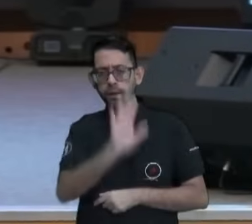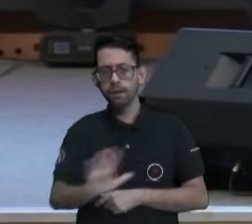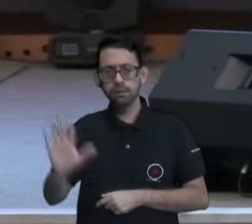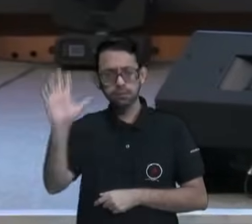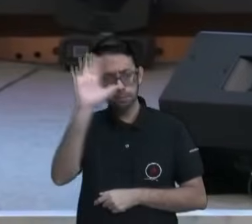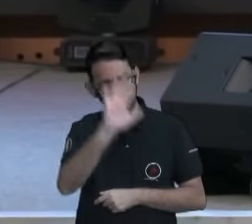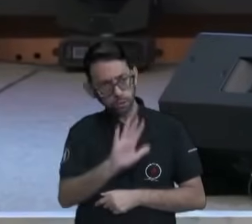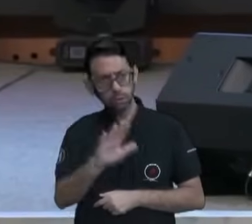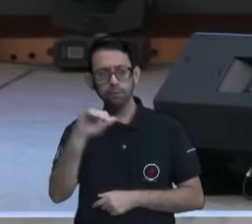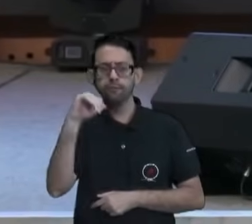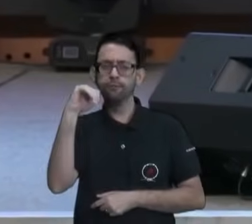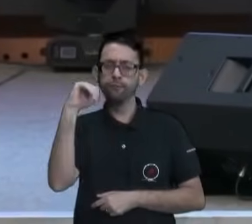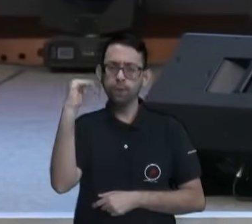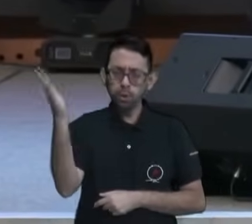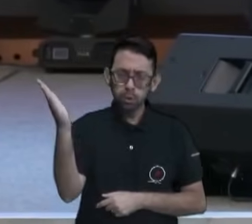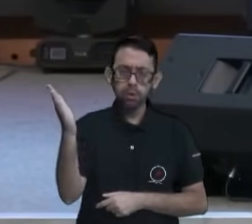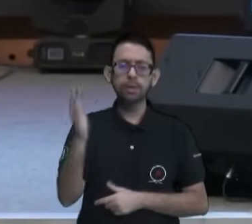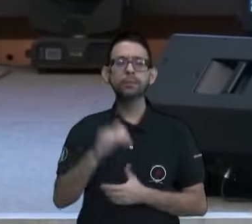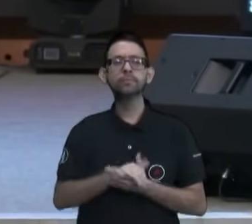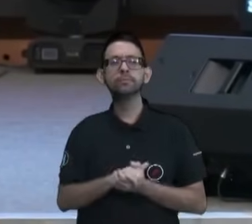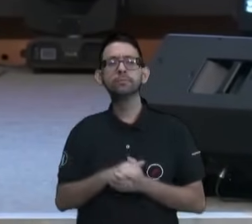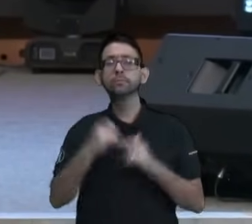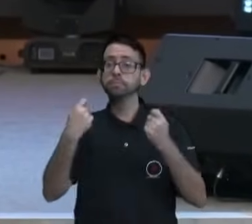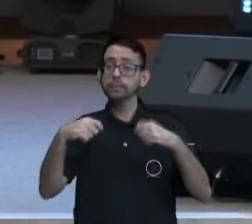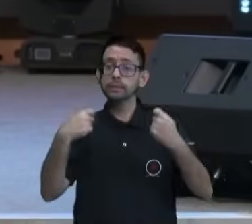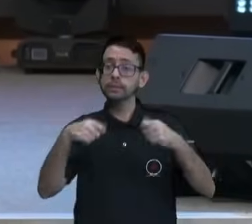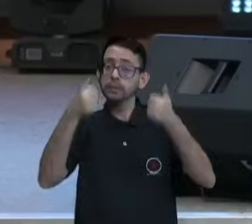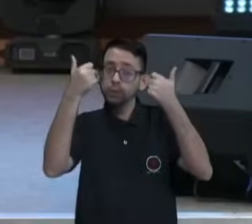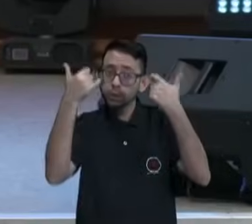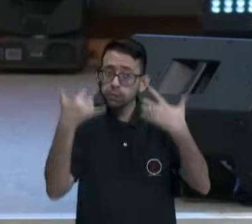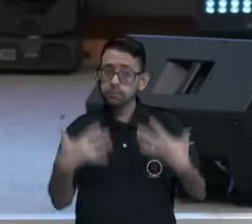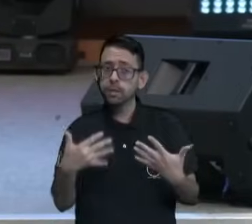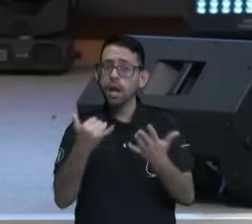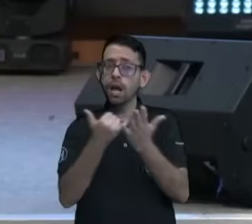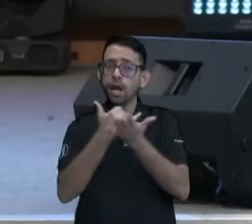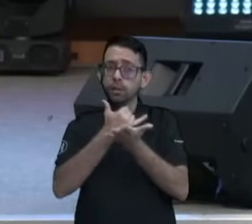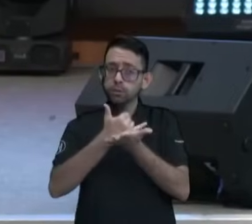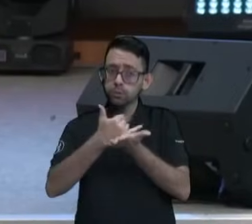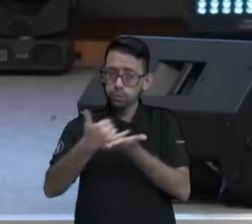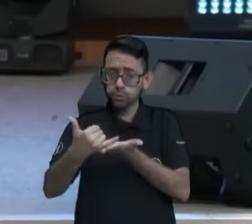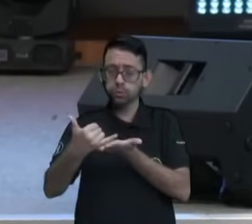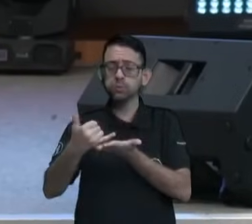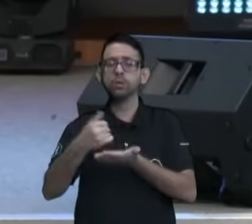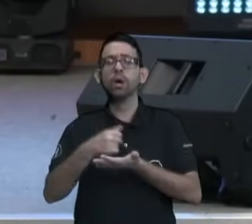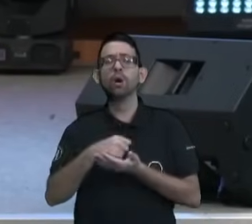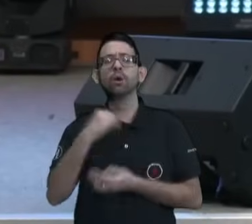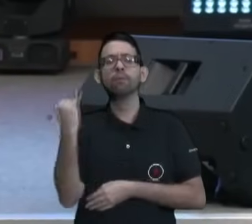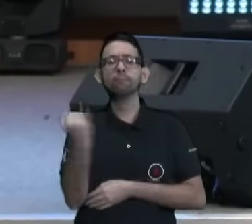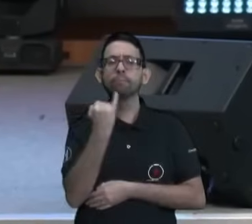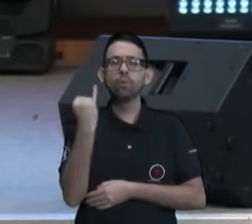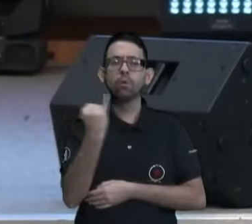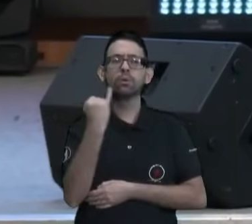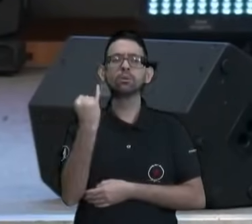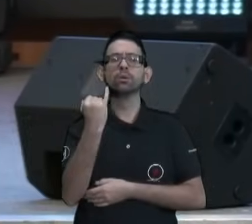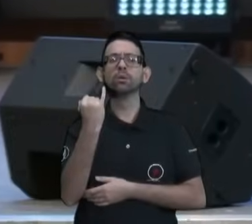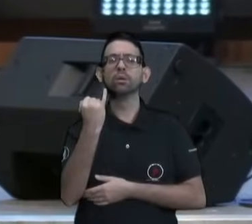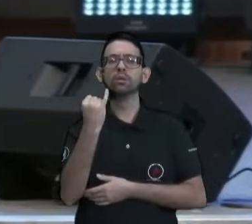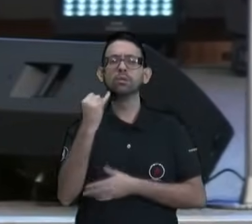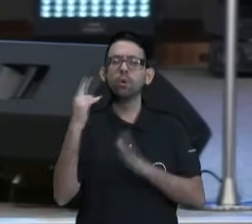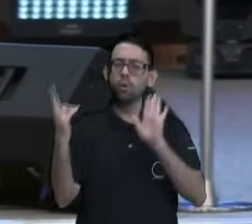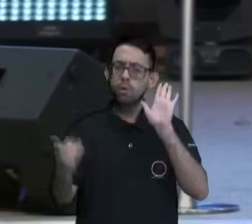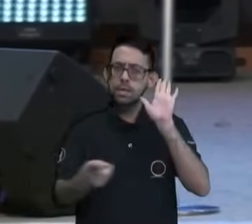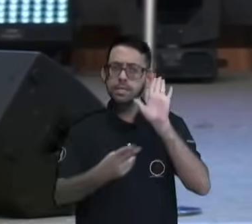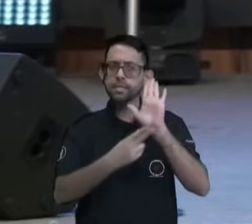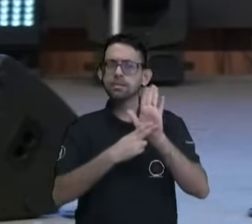eu preciso dizer isso aqui nessa introdução para mim é muito importante eu reconheço que tem pastores que